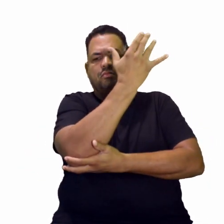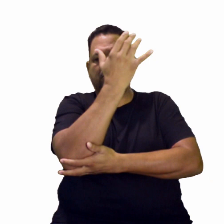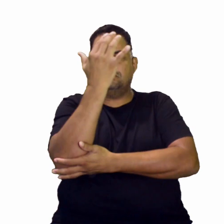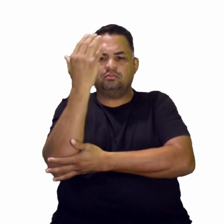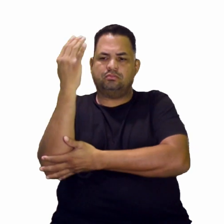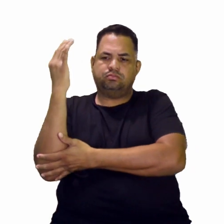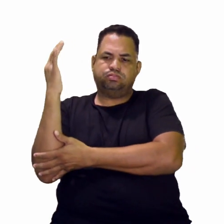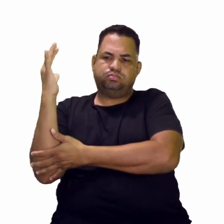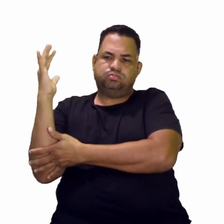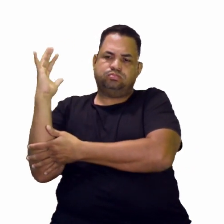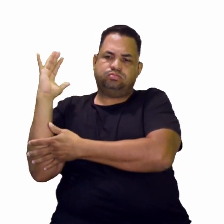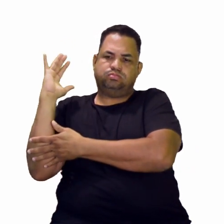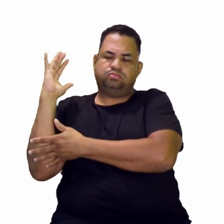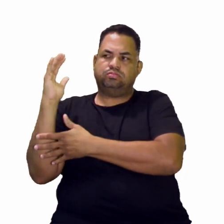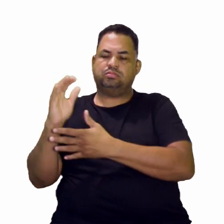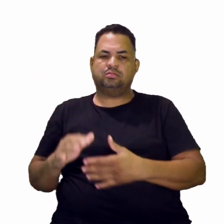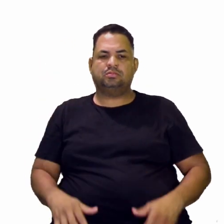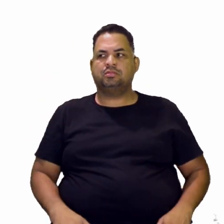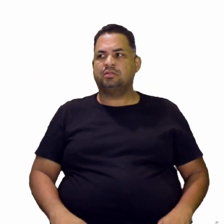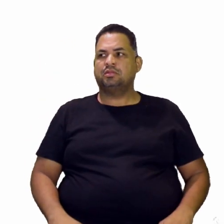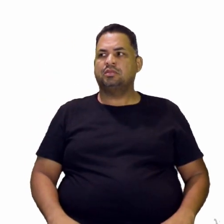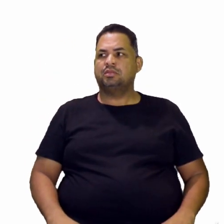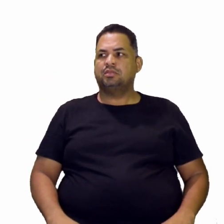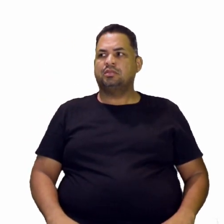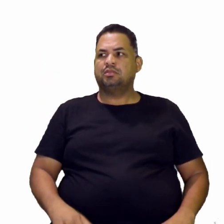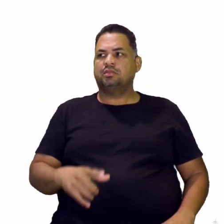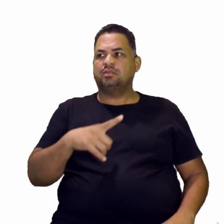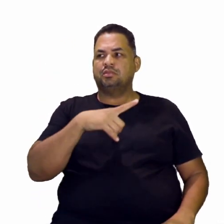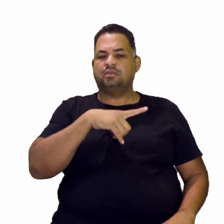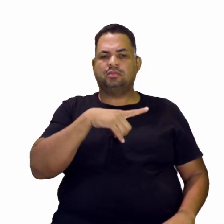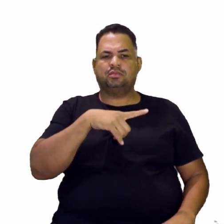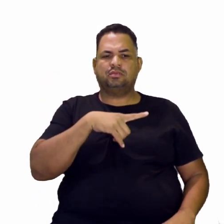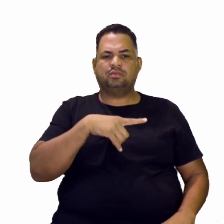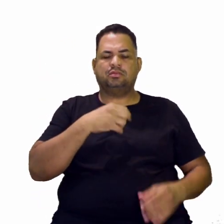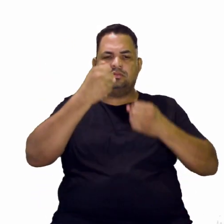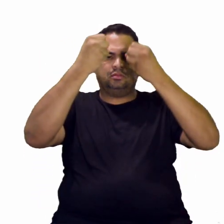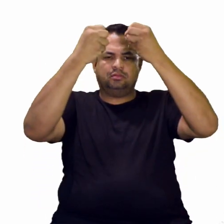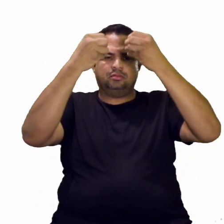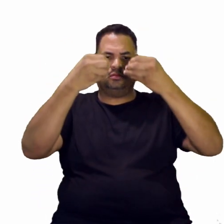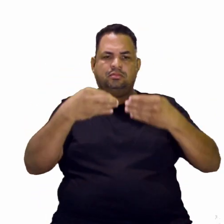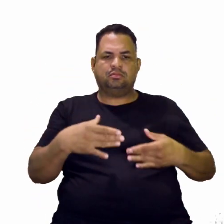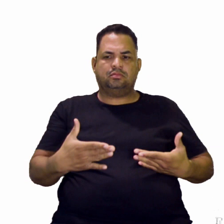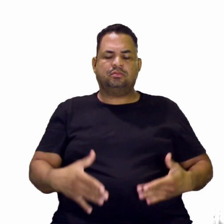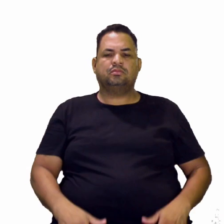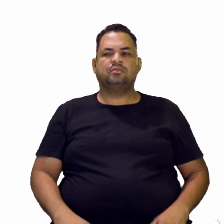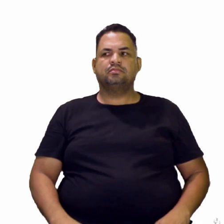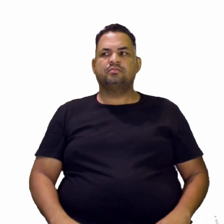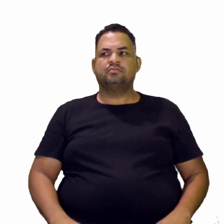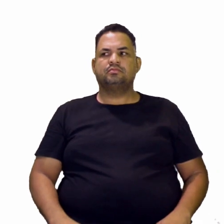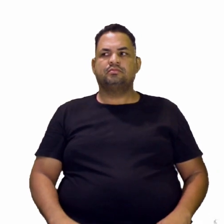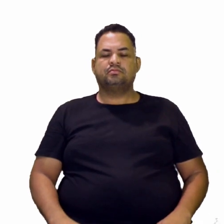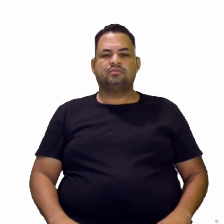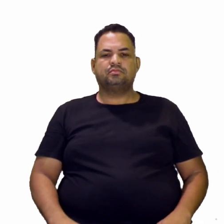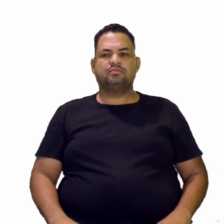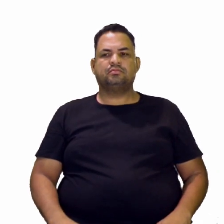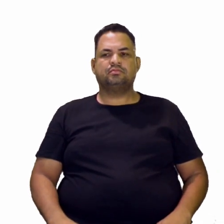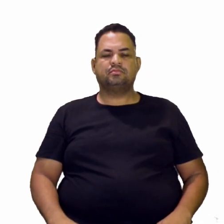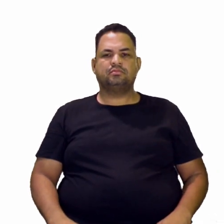floresta. Essa questão aqui ela é interessante porque ela tem como a gente explicar uma determinada situação, né?